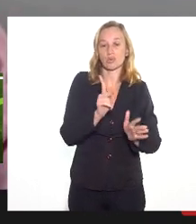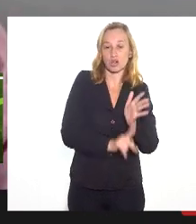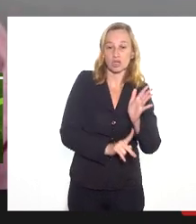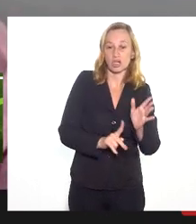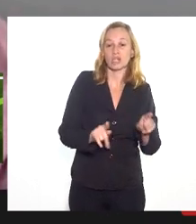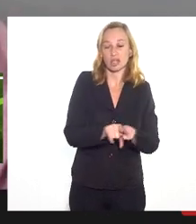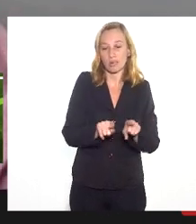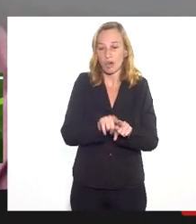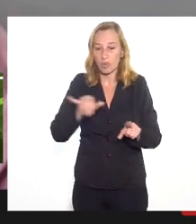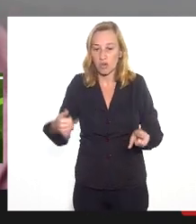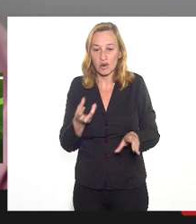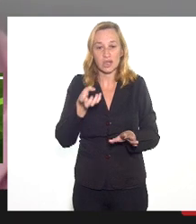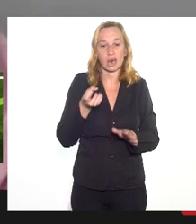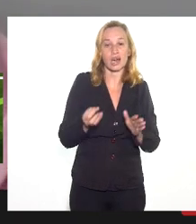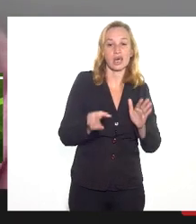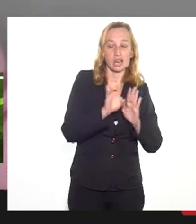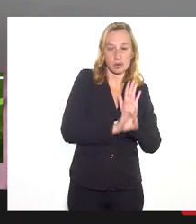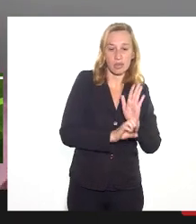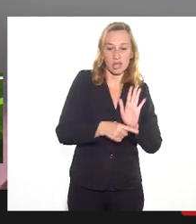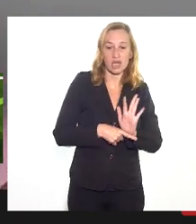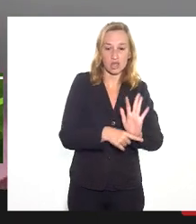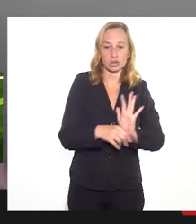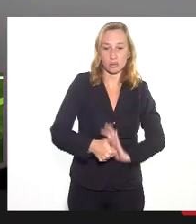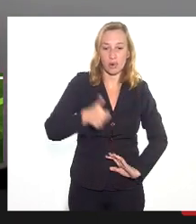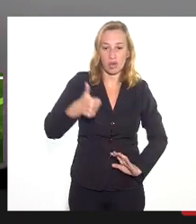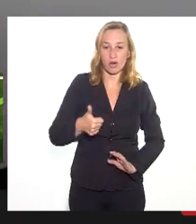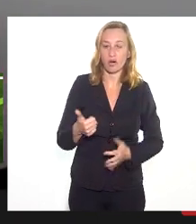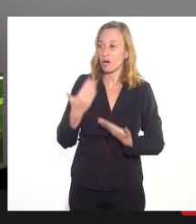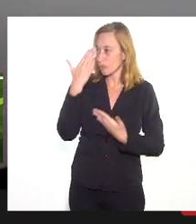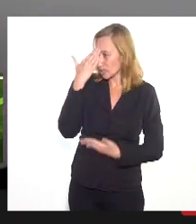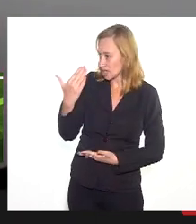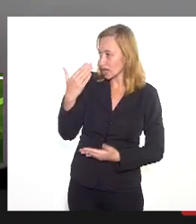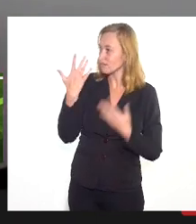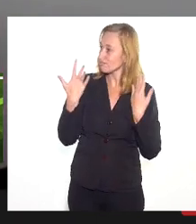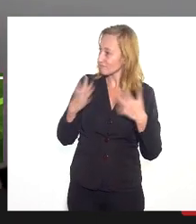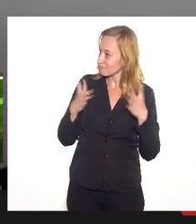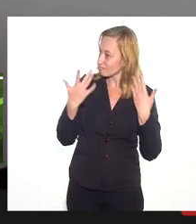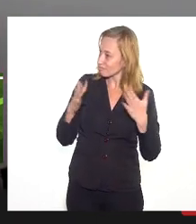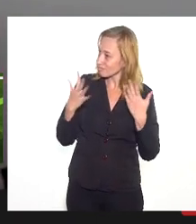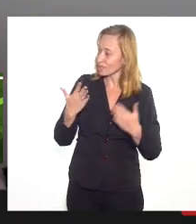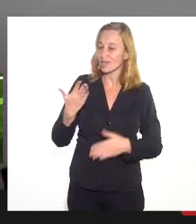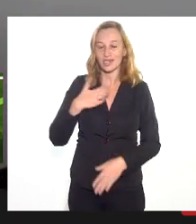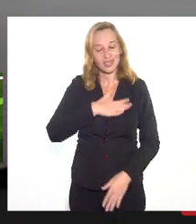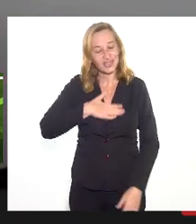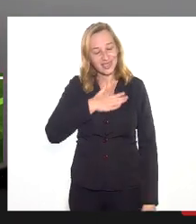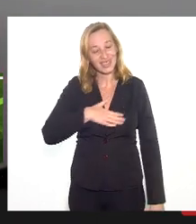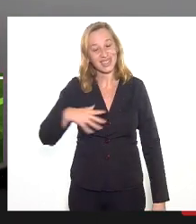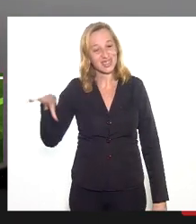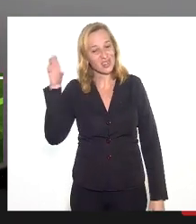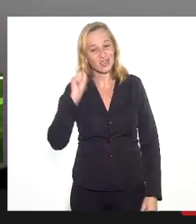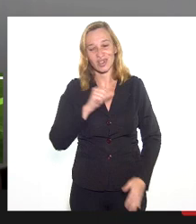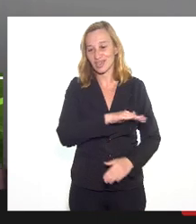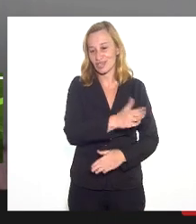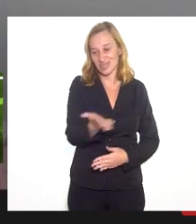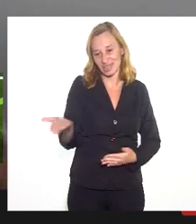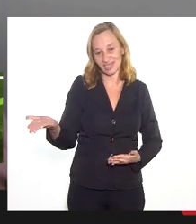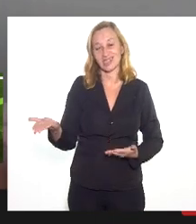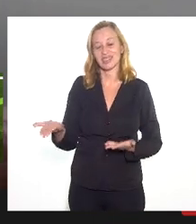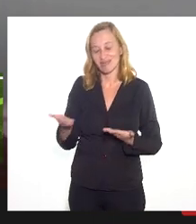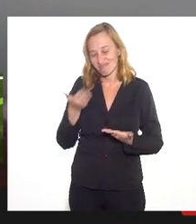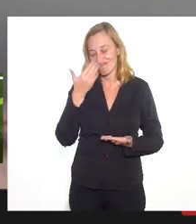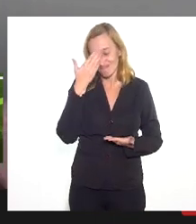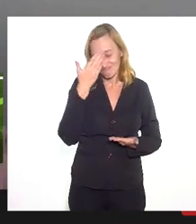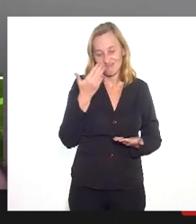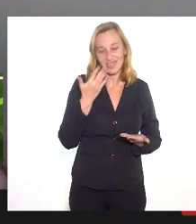aprimorá-lo, como a gente tem feito juntos em várias pautas e em vários projetos. Muito obrigado, parabéns aí. Eu gostei muito de ouvir as intervenções, muito